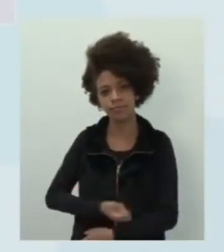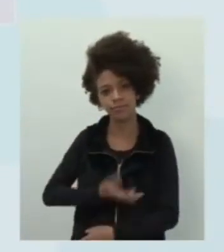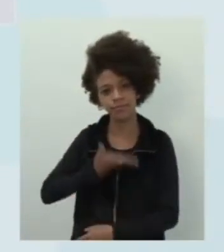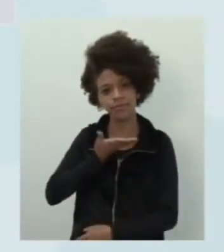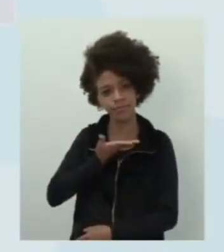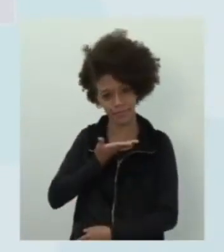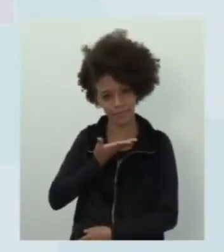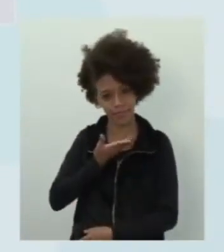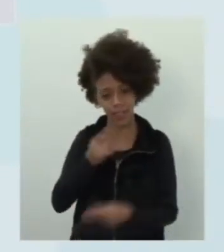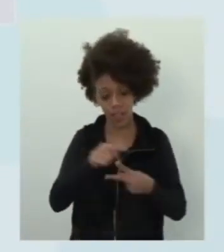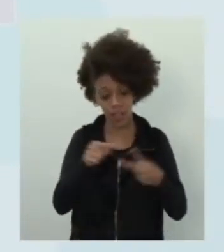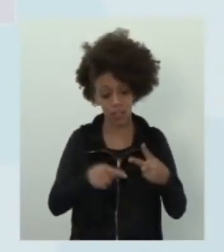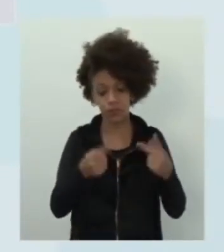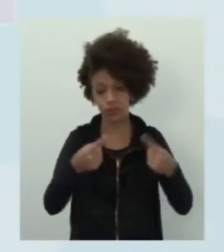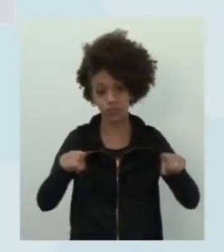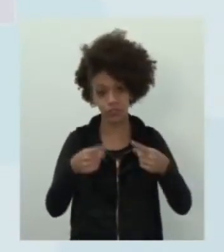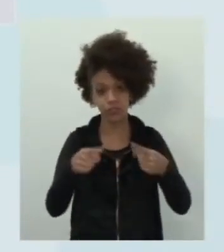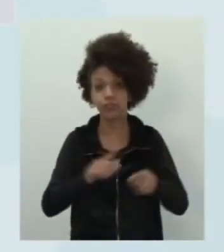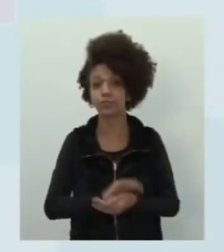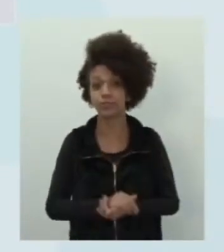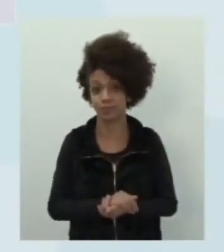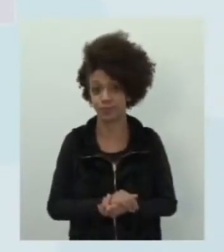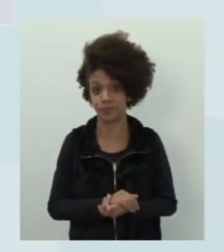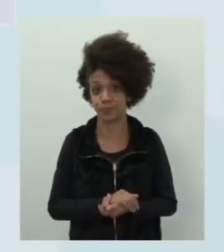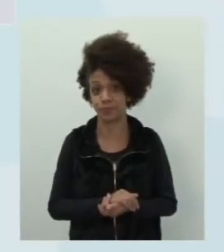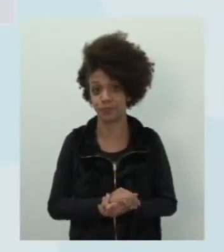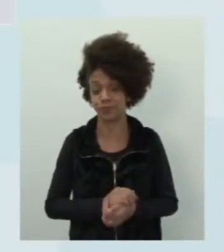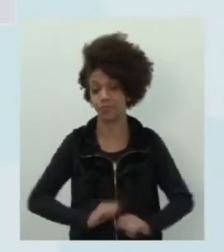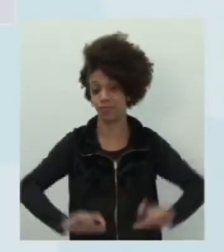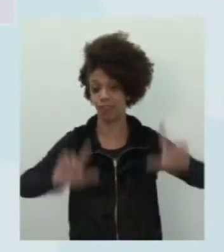tipos de cantigas. As da esquerda da tela,